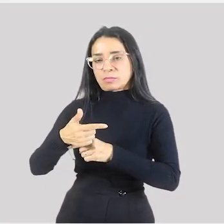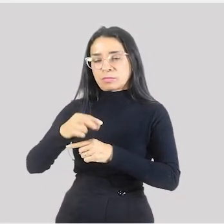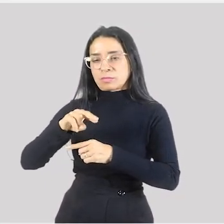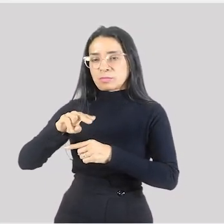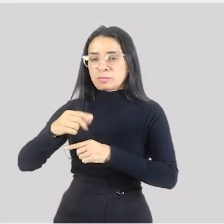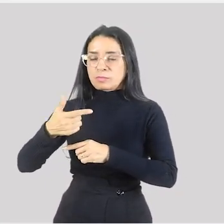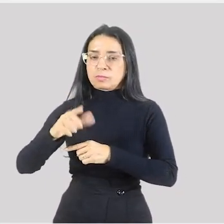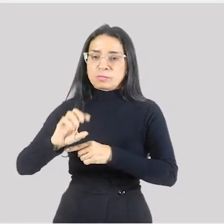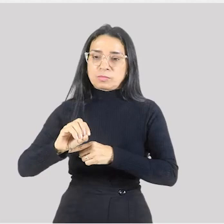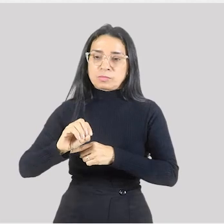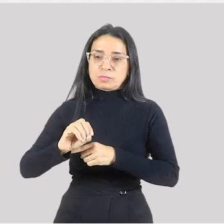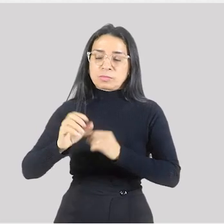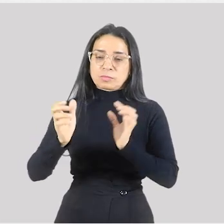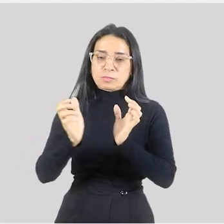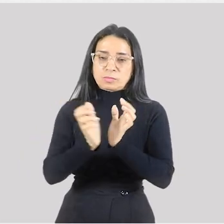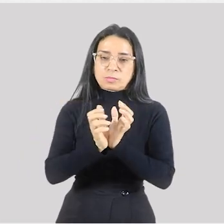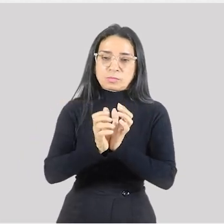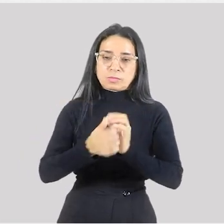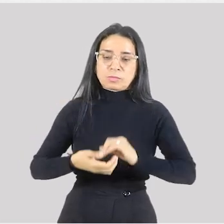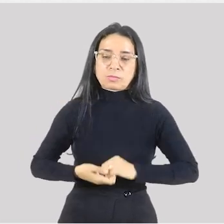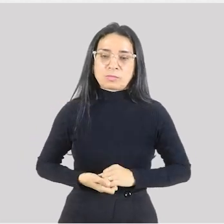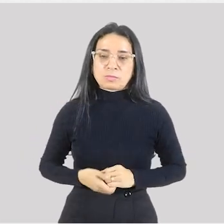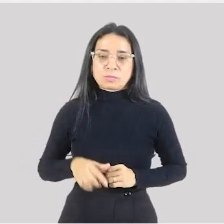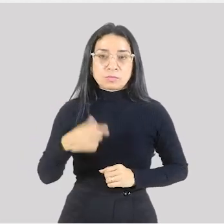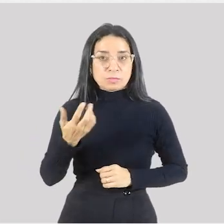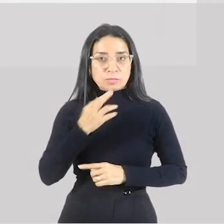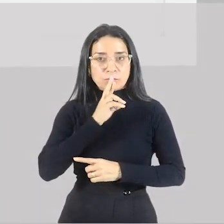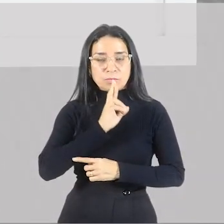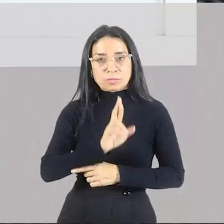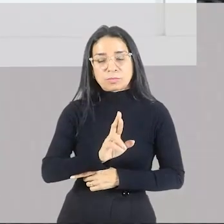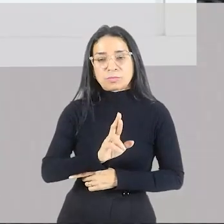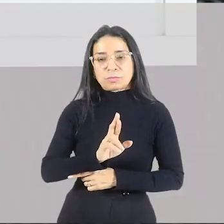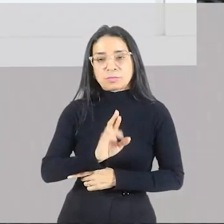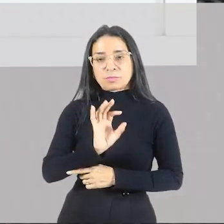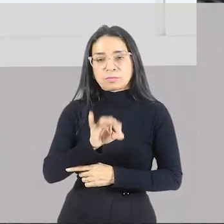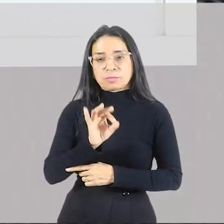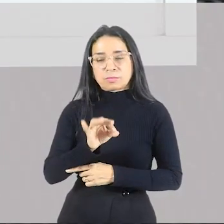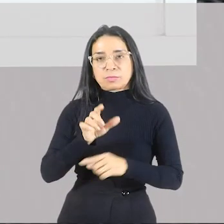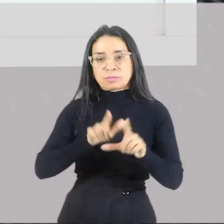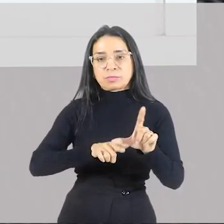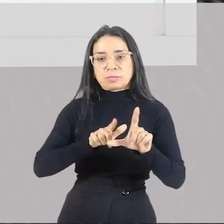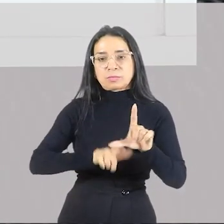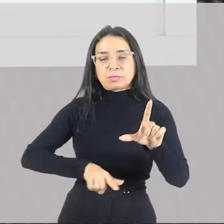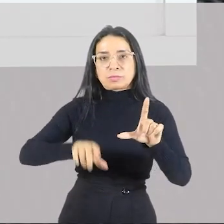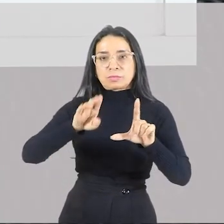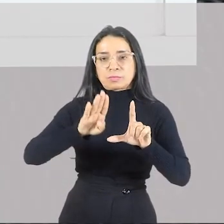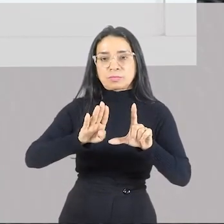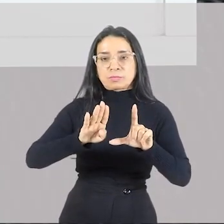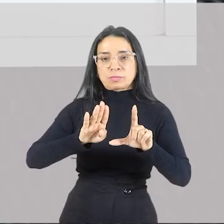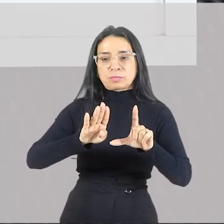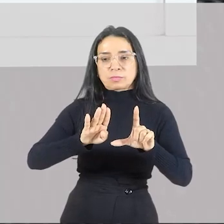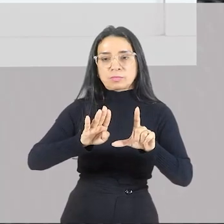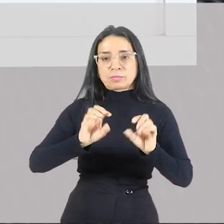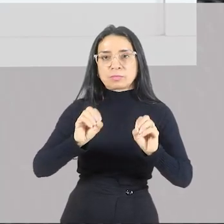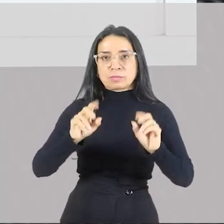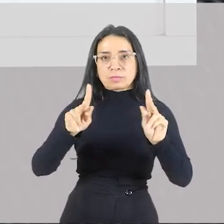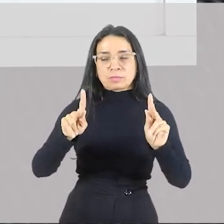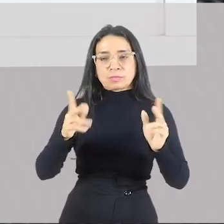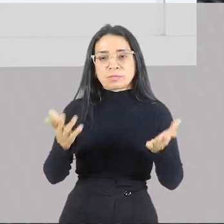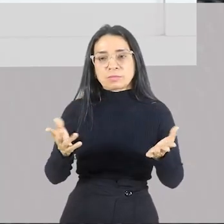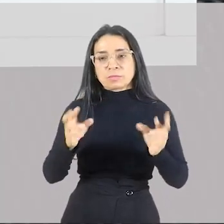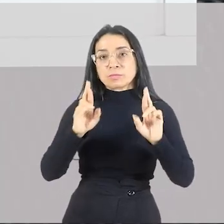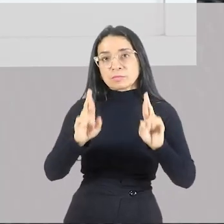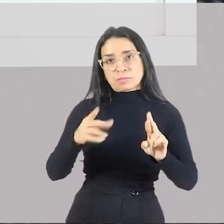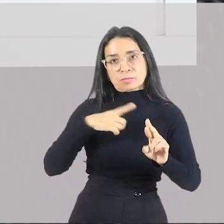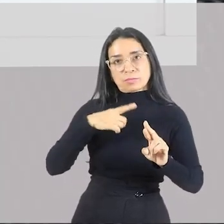20 grupos, certo? Então a nossa resposta correta é a letra B. Ok, turma? Então